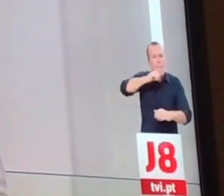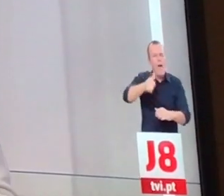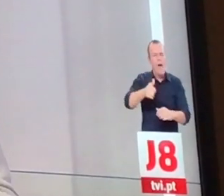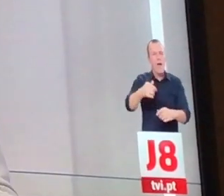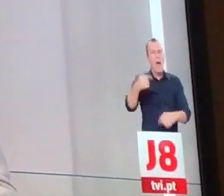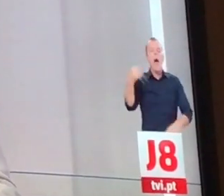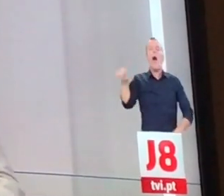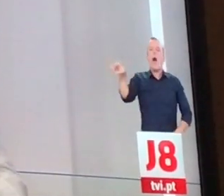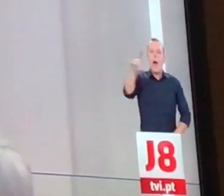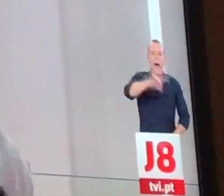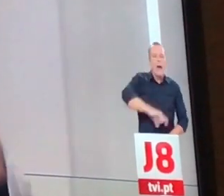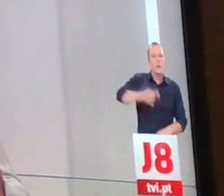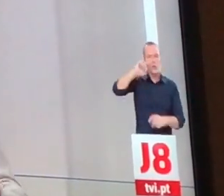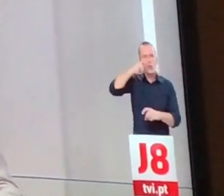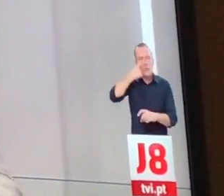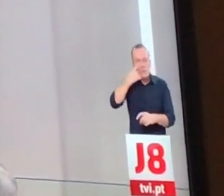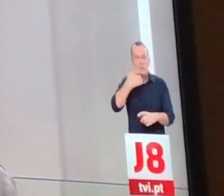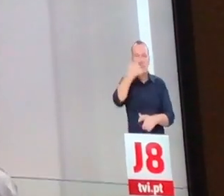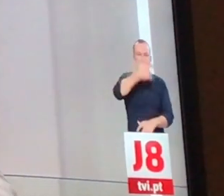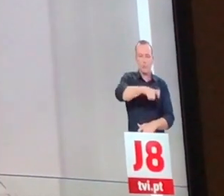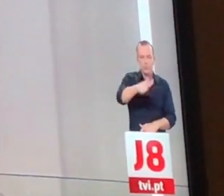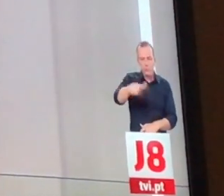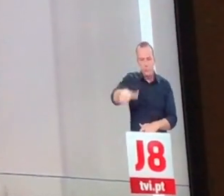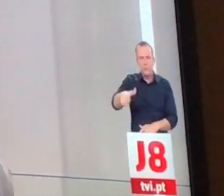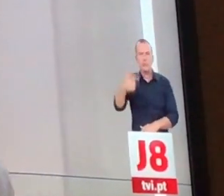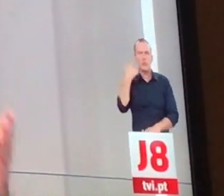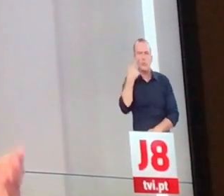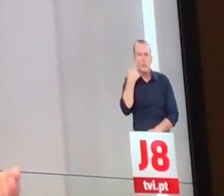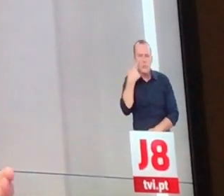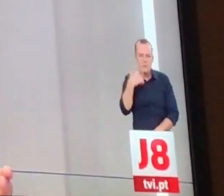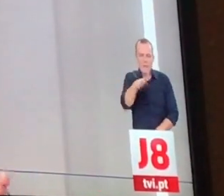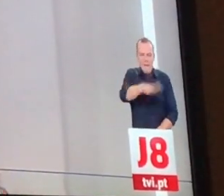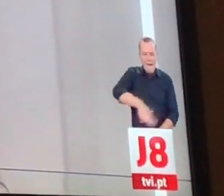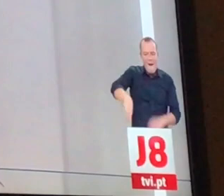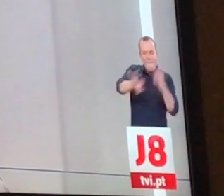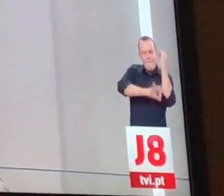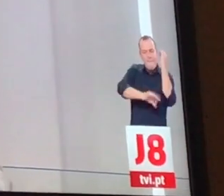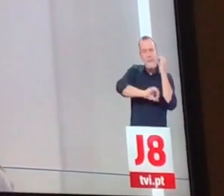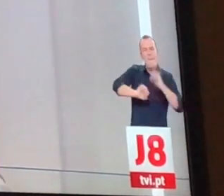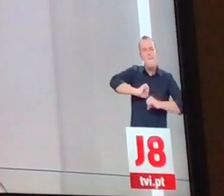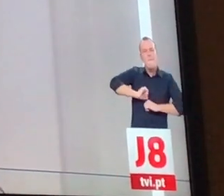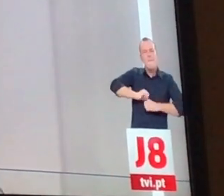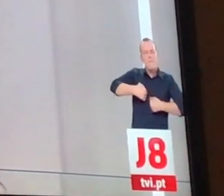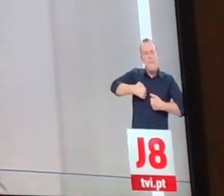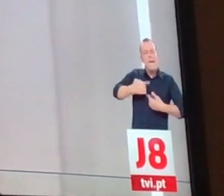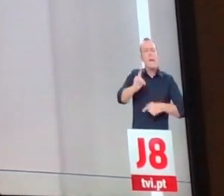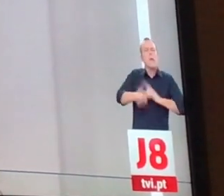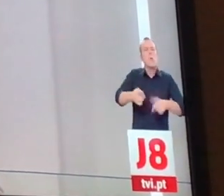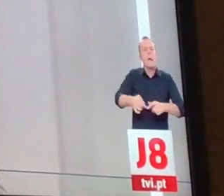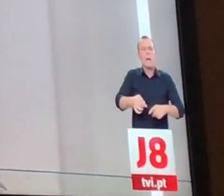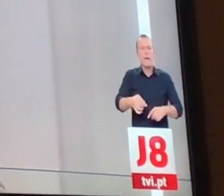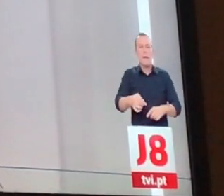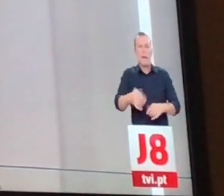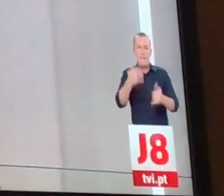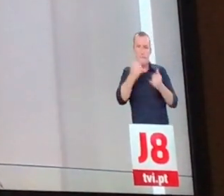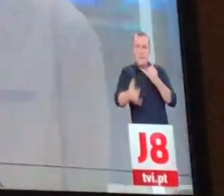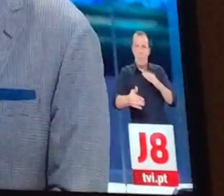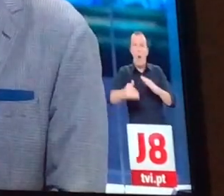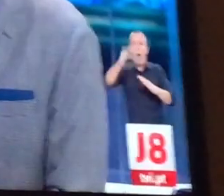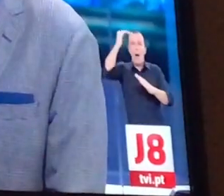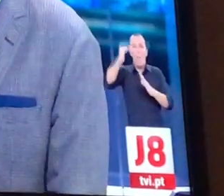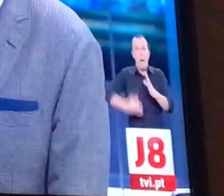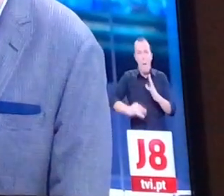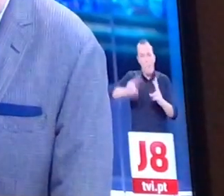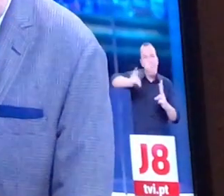com o facto das pessoas, dos cidadãos, terem conhecimento do que é que se passa na sua freguesia. Se há um risco muito elevado, se há um risco baixo. Não, na verdade, nós não sabemos